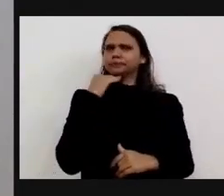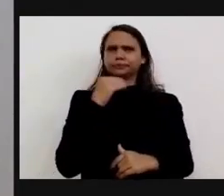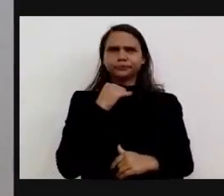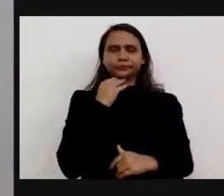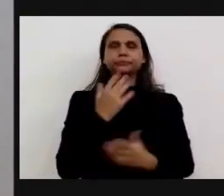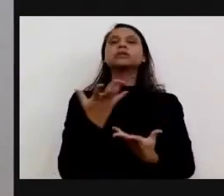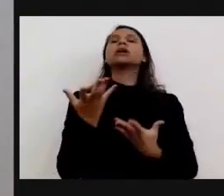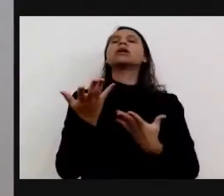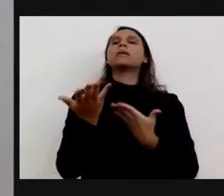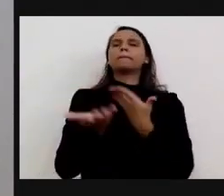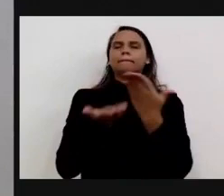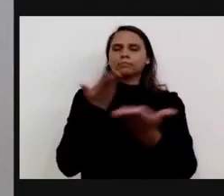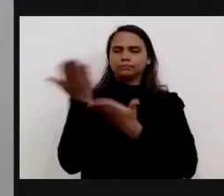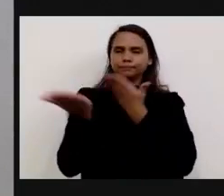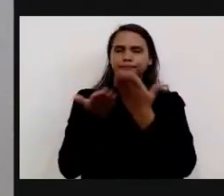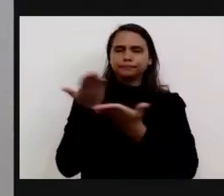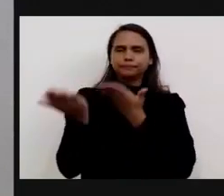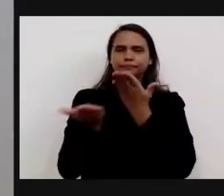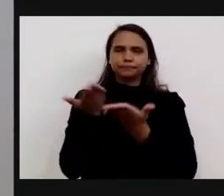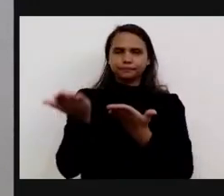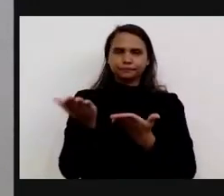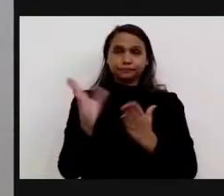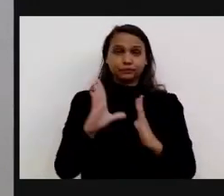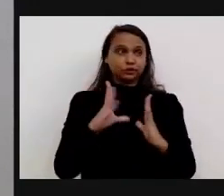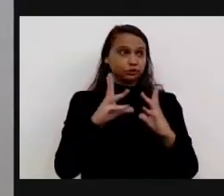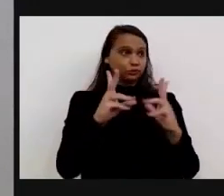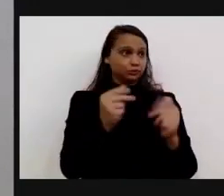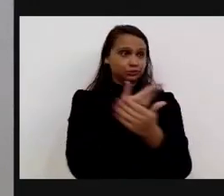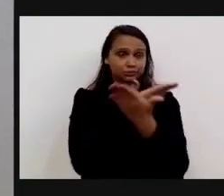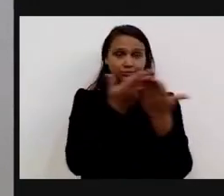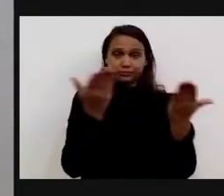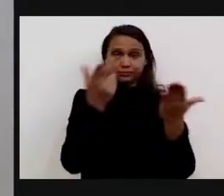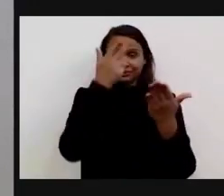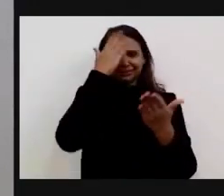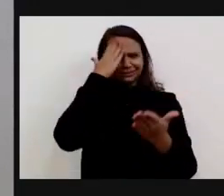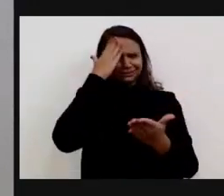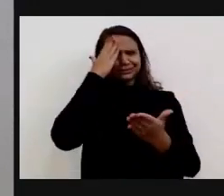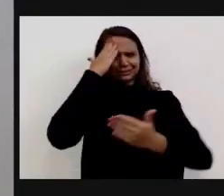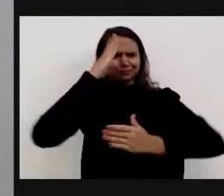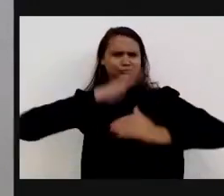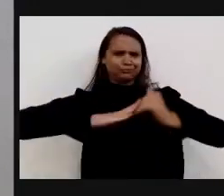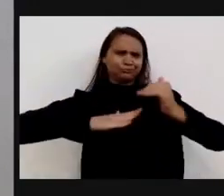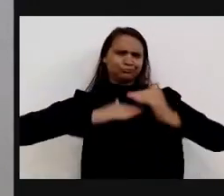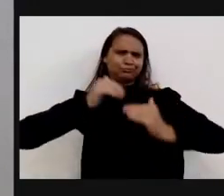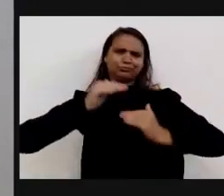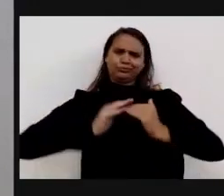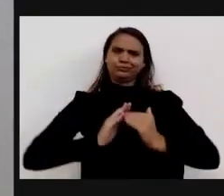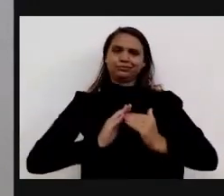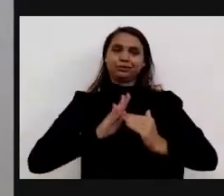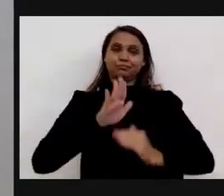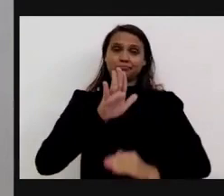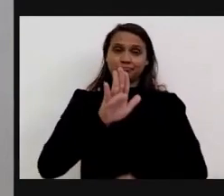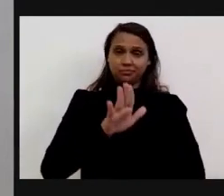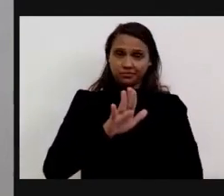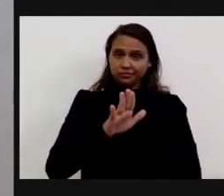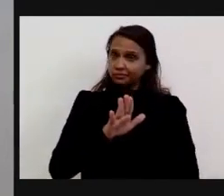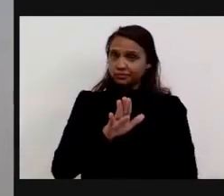atender as necessidades e a gente todo mundo entende muito bem o que é profissionalismo agora